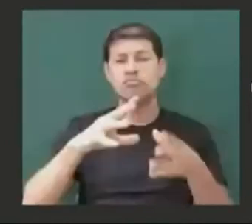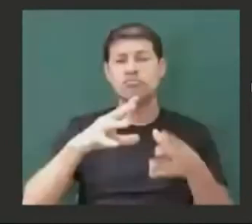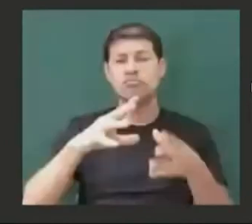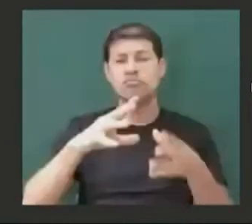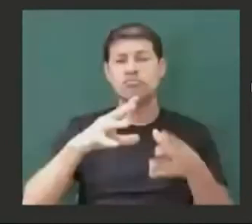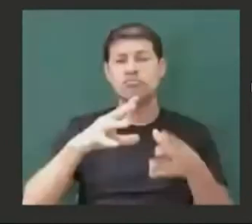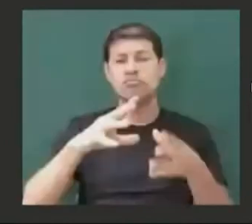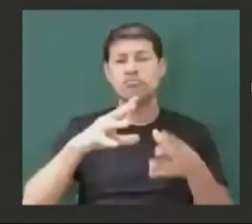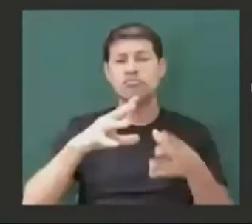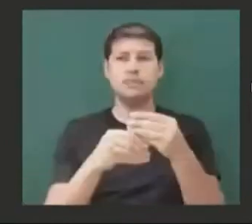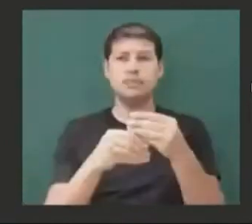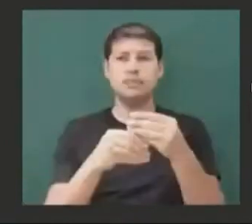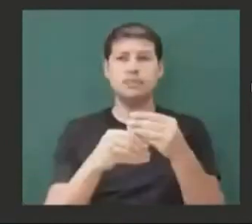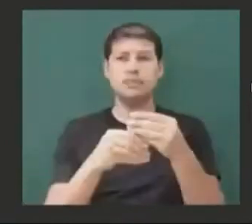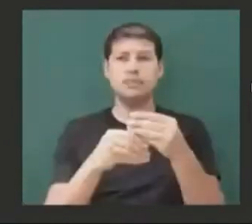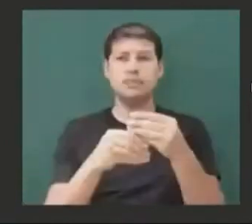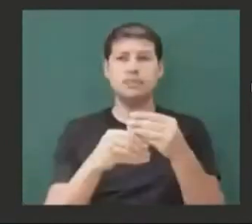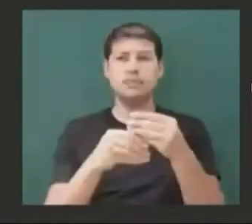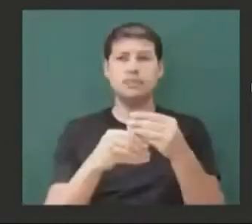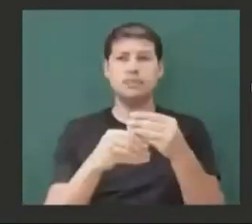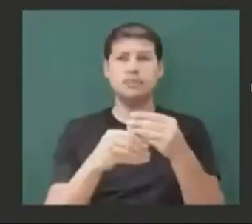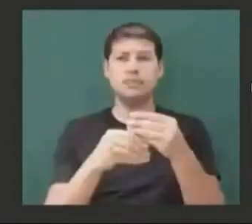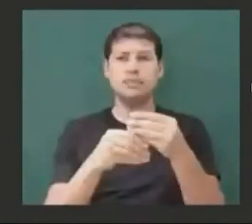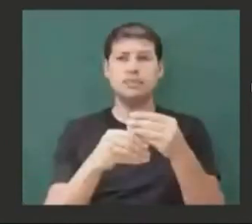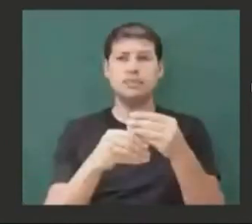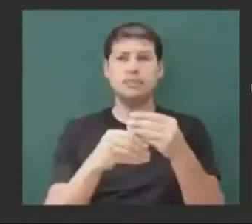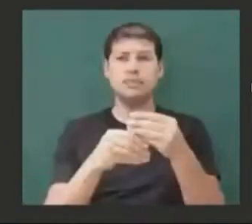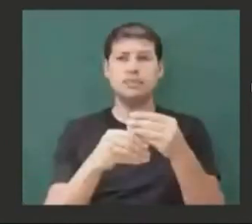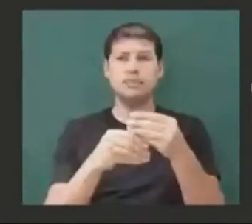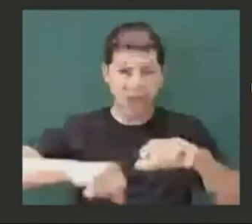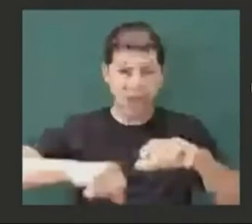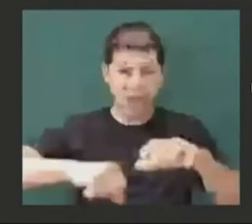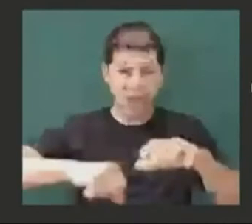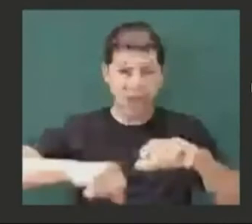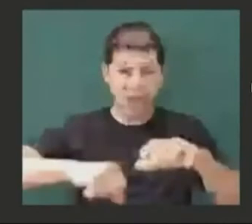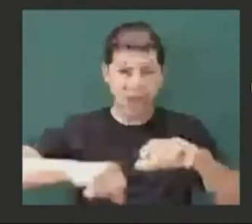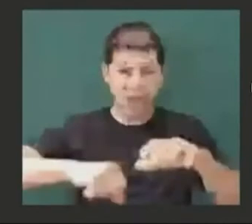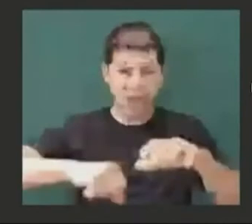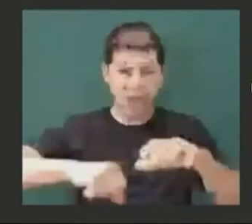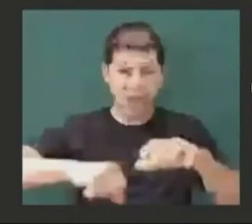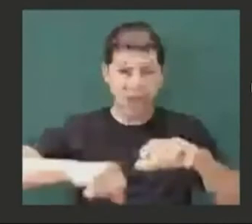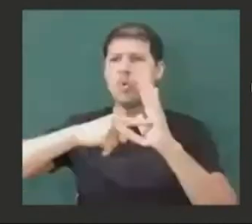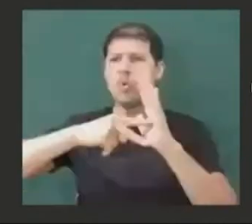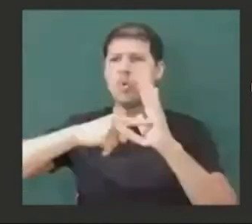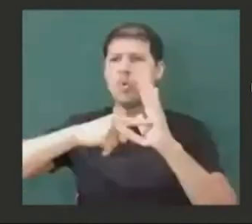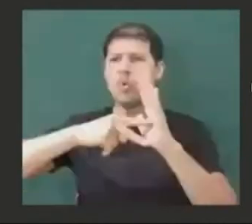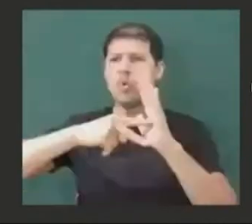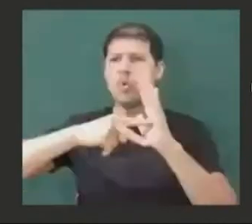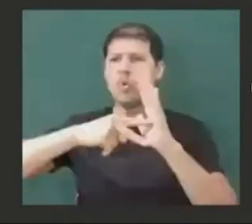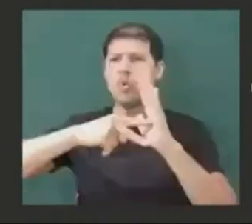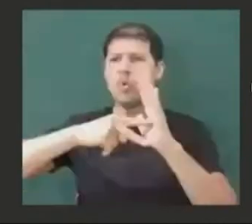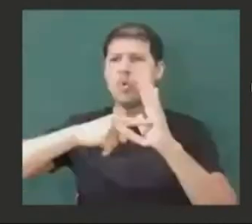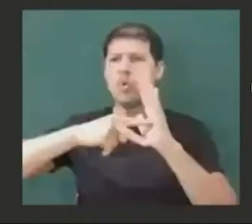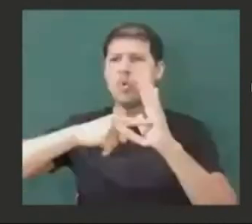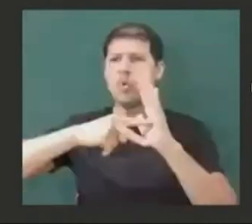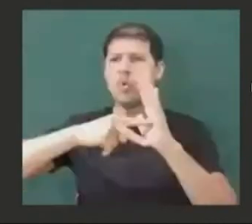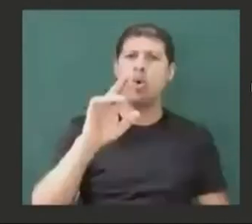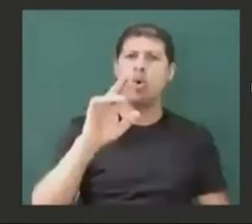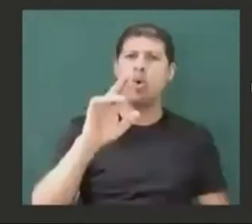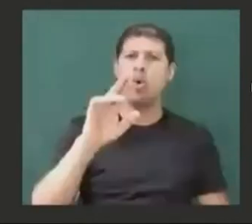que, falando de catadores, falando de cooperativas, falando de coleta